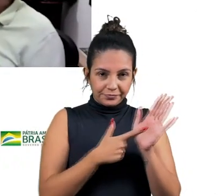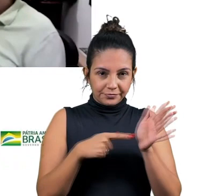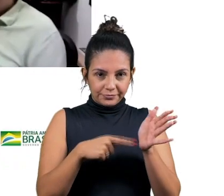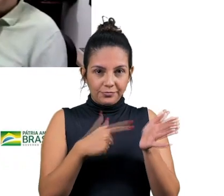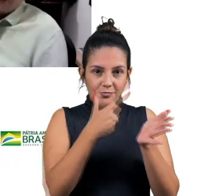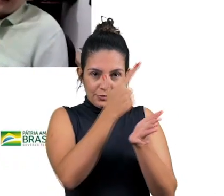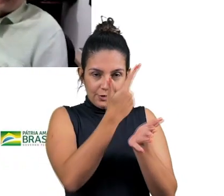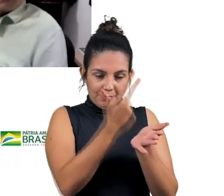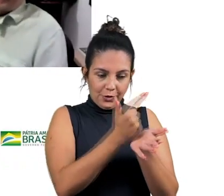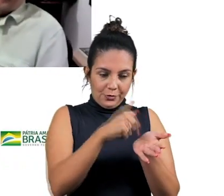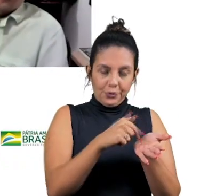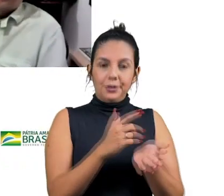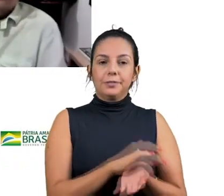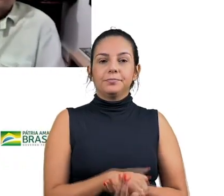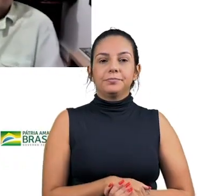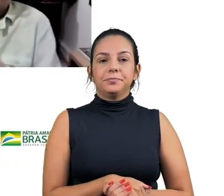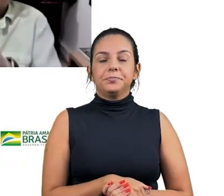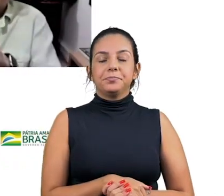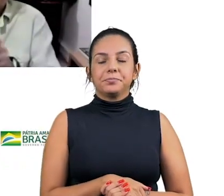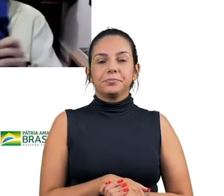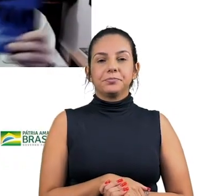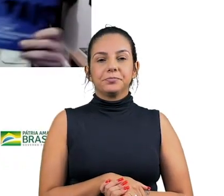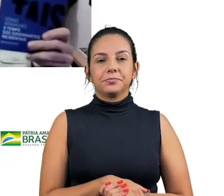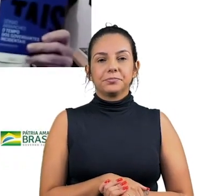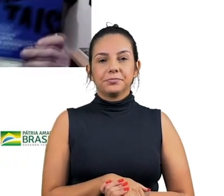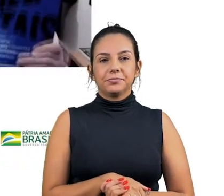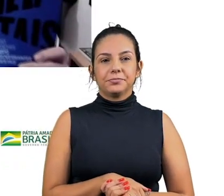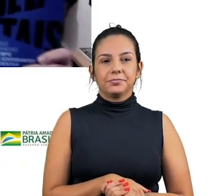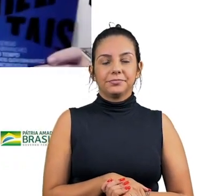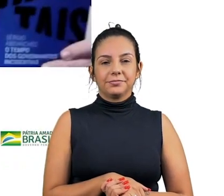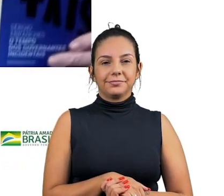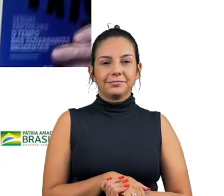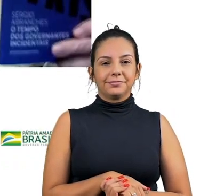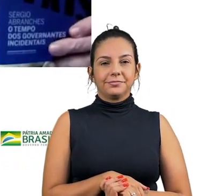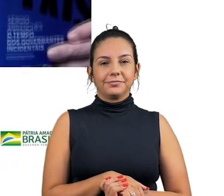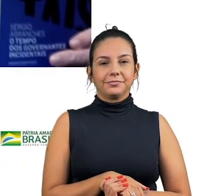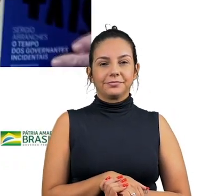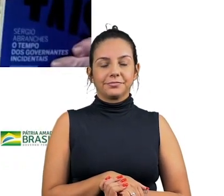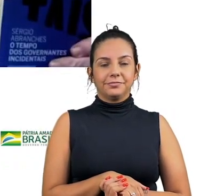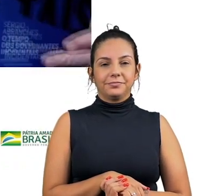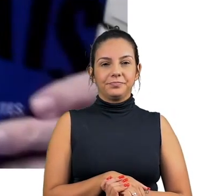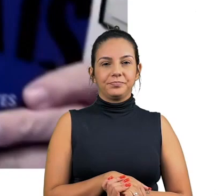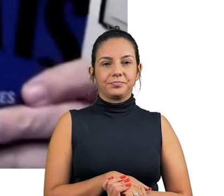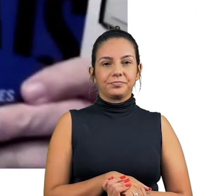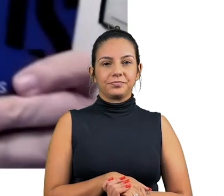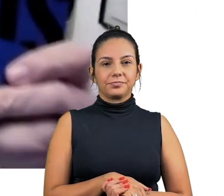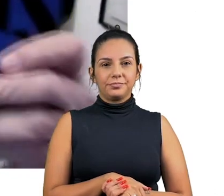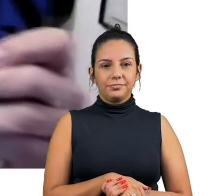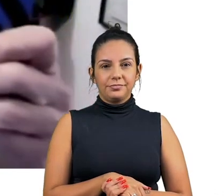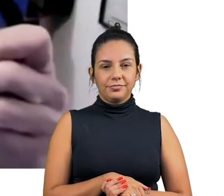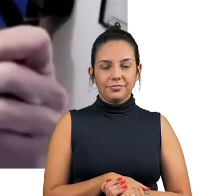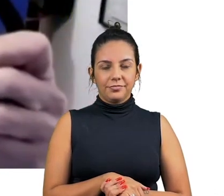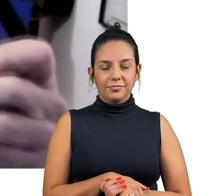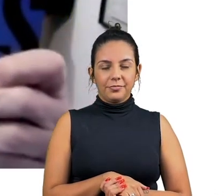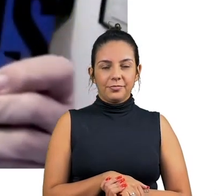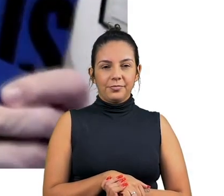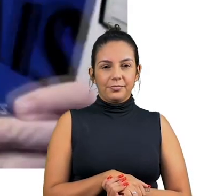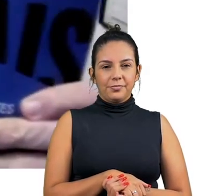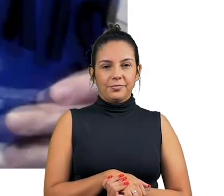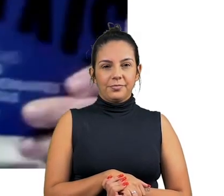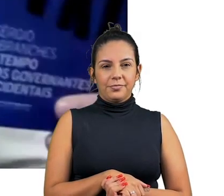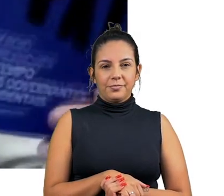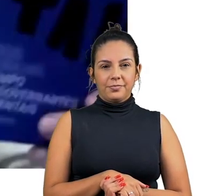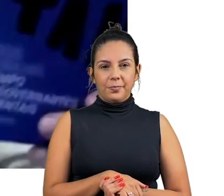para divulgar livro. Sérgio mostra o seu livro O Tempo dos Governantes Incidentais, que tem a capa predominante